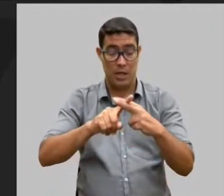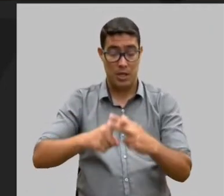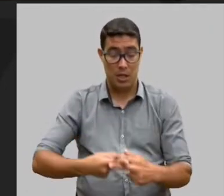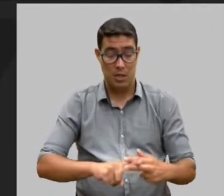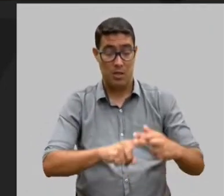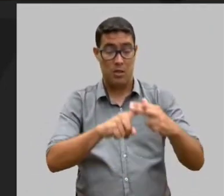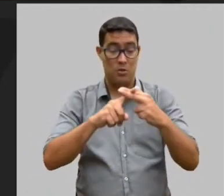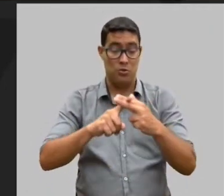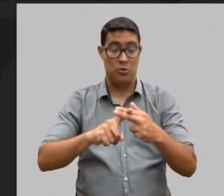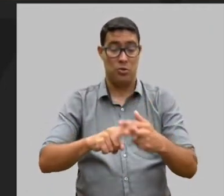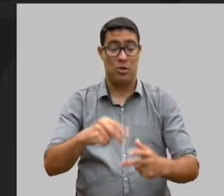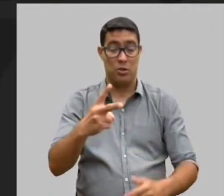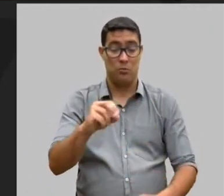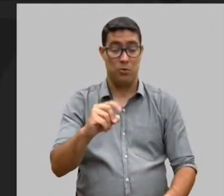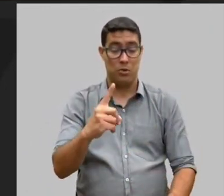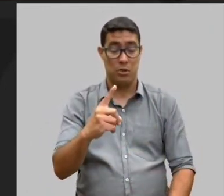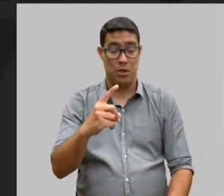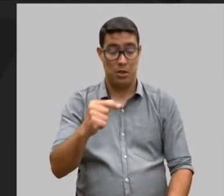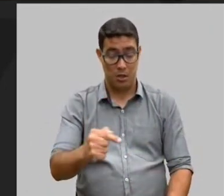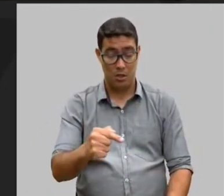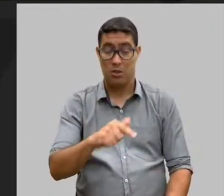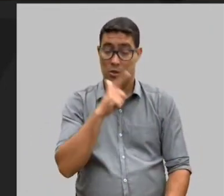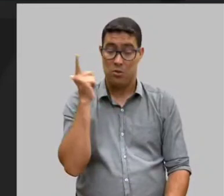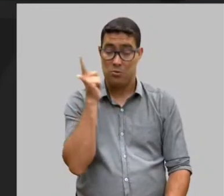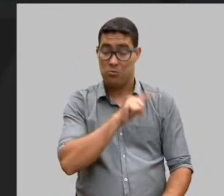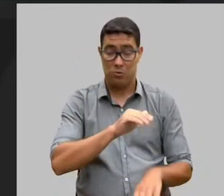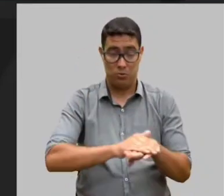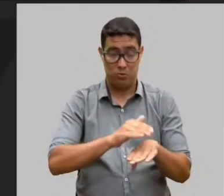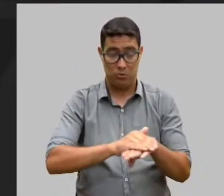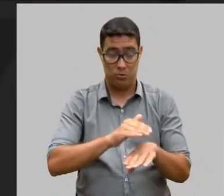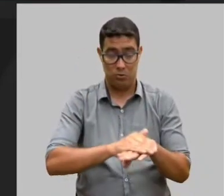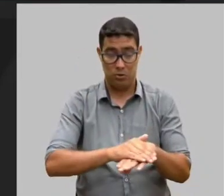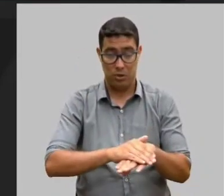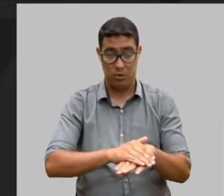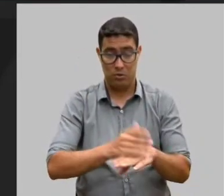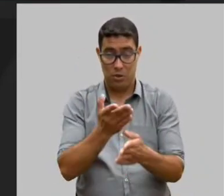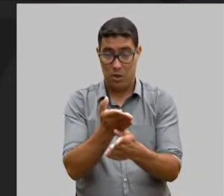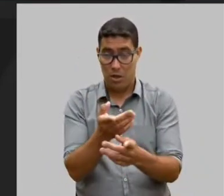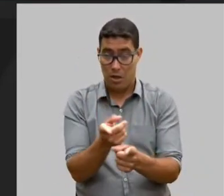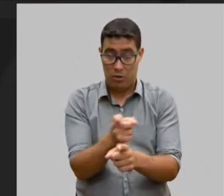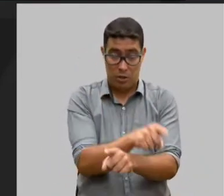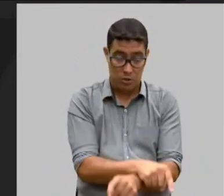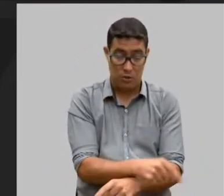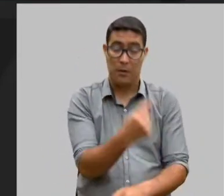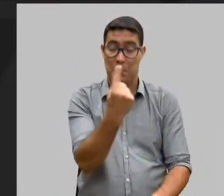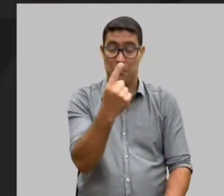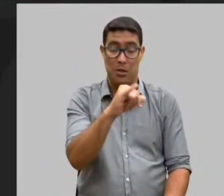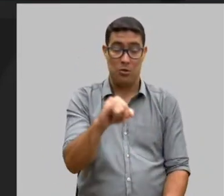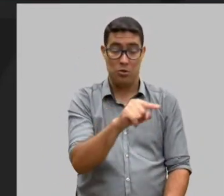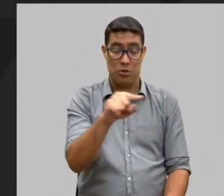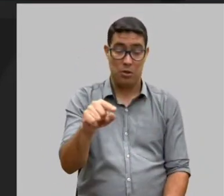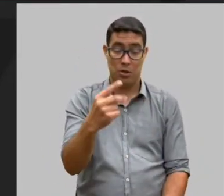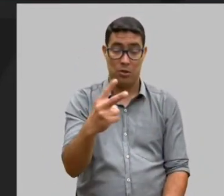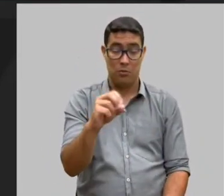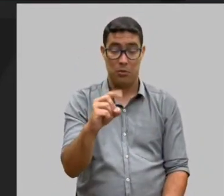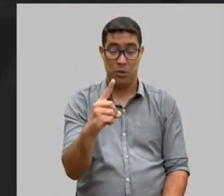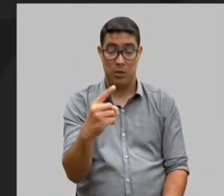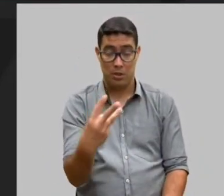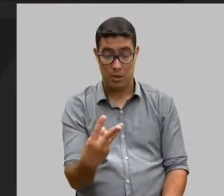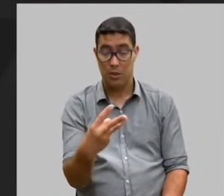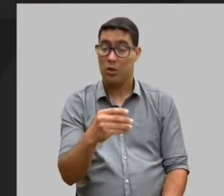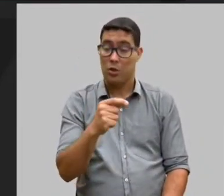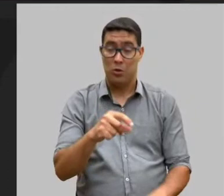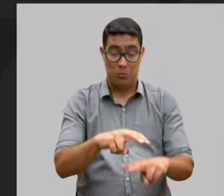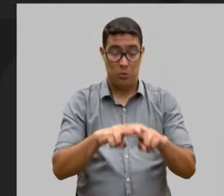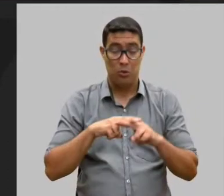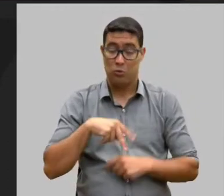que em 2017 foi feito um ajuste retroativa 1eo de janeiro de 2013 Esse aí que gerou um valor